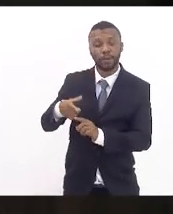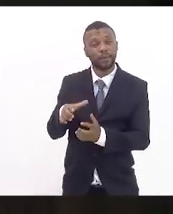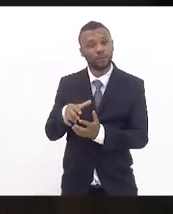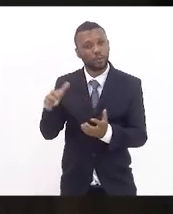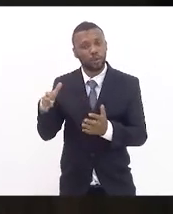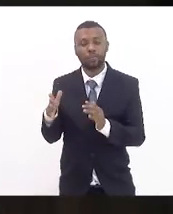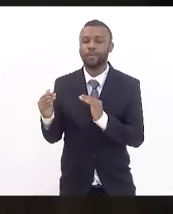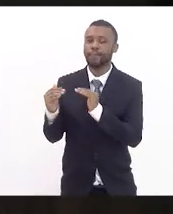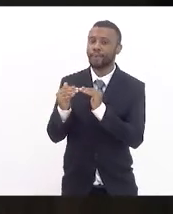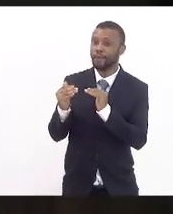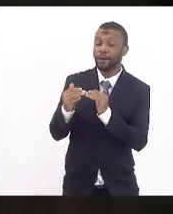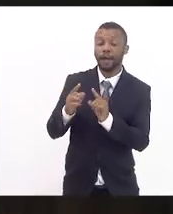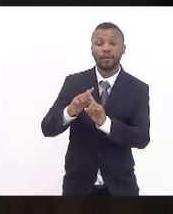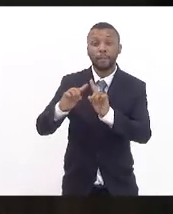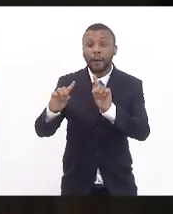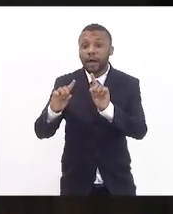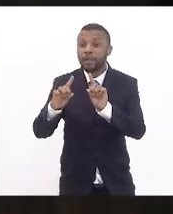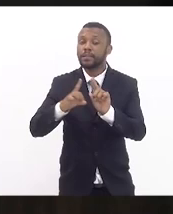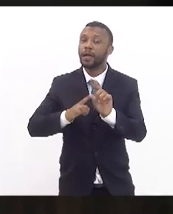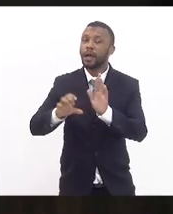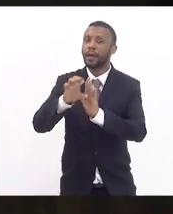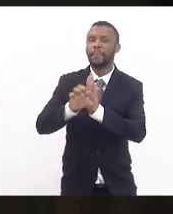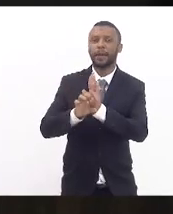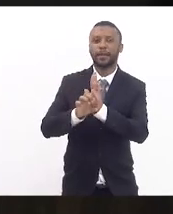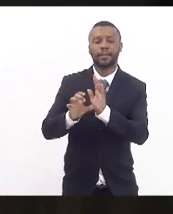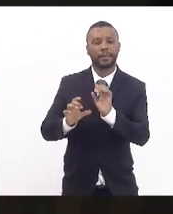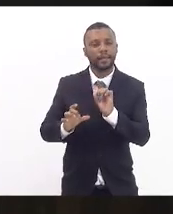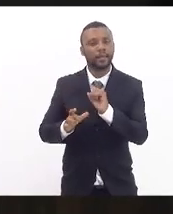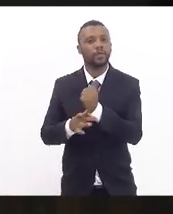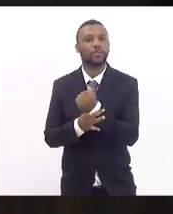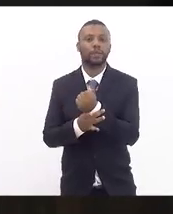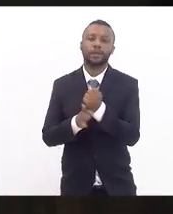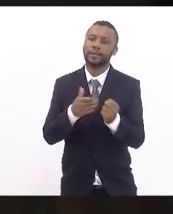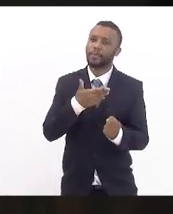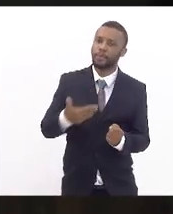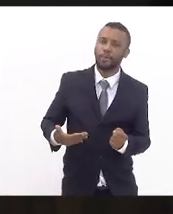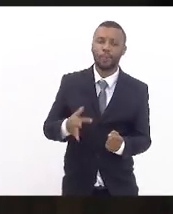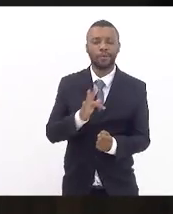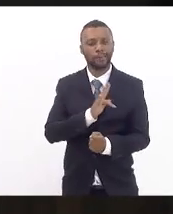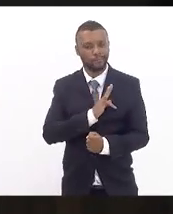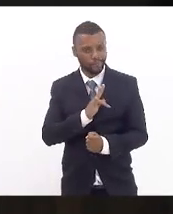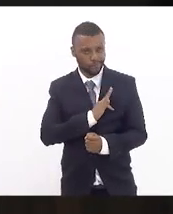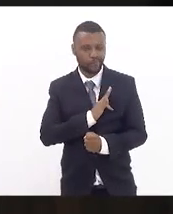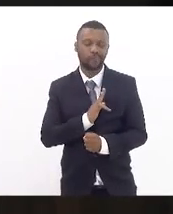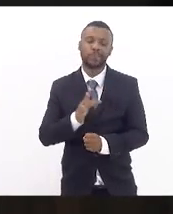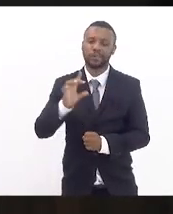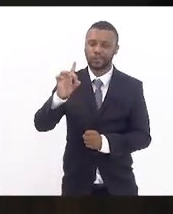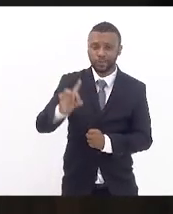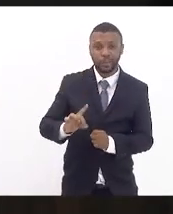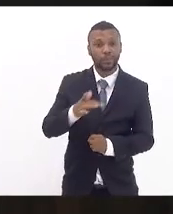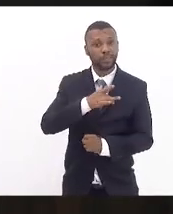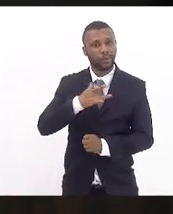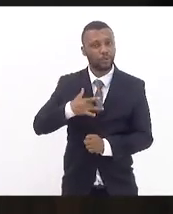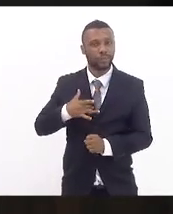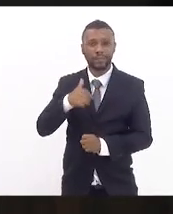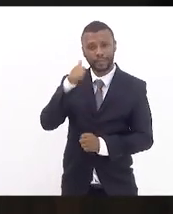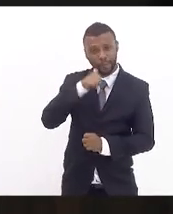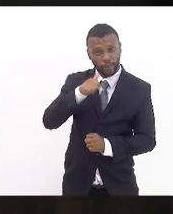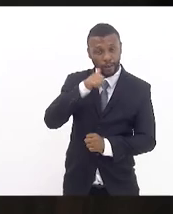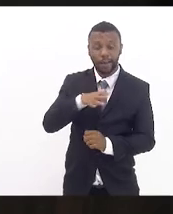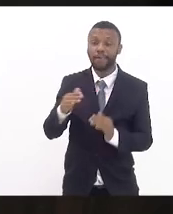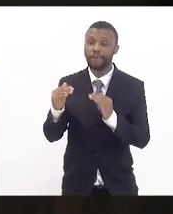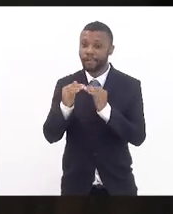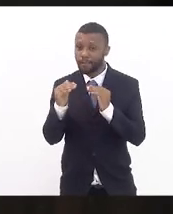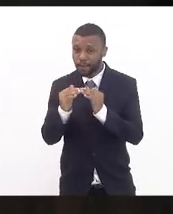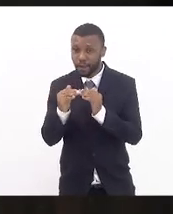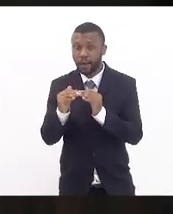emenda. De segurança pública e assunto de polícia, favorável. De defesa do direito da mulher, favorável com emenda. E de orçamento, finanças,